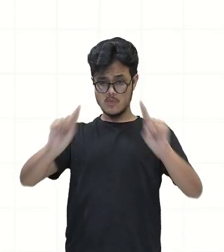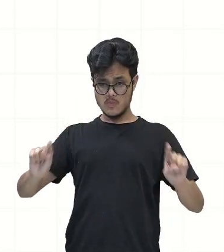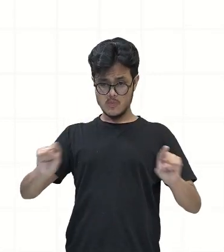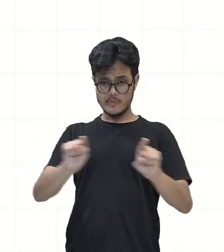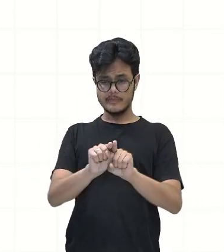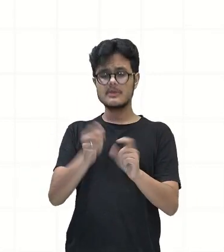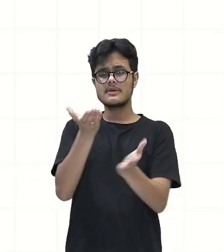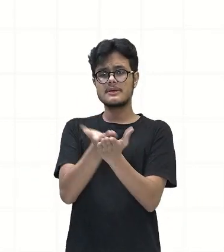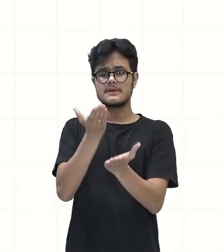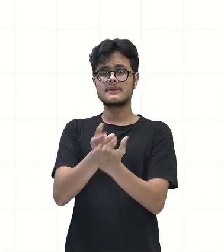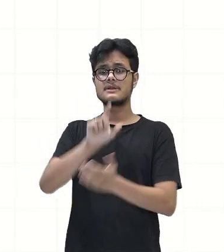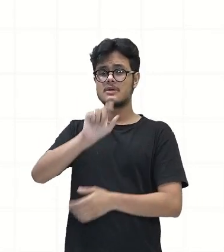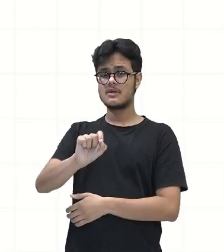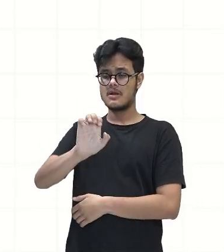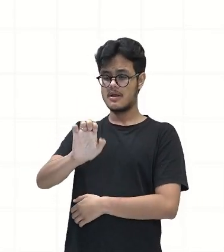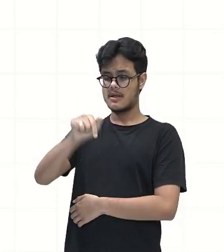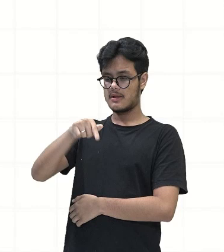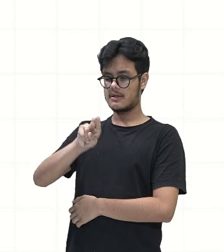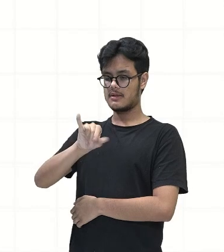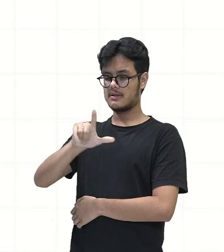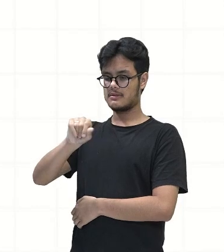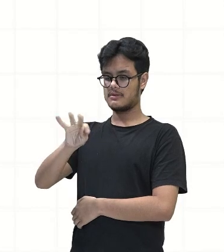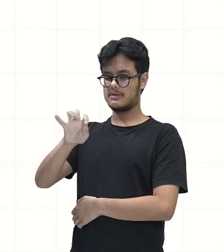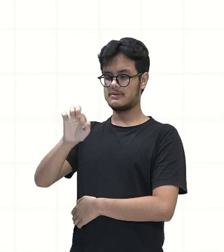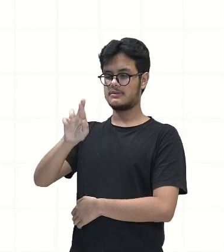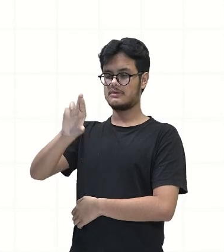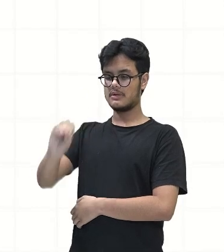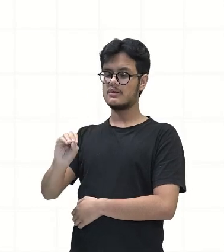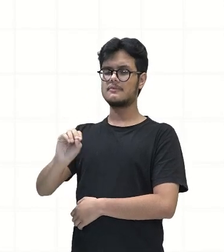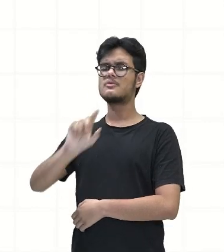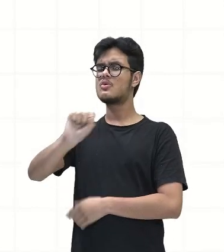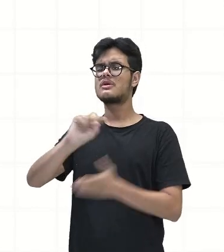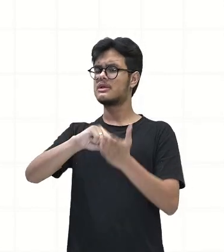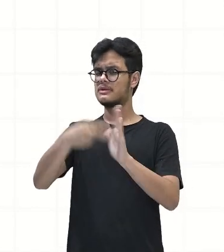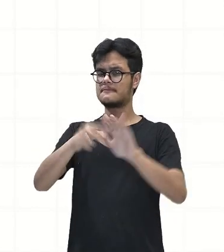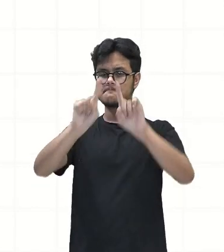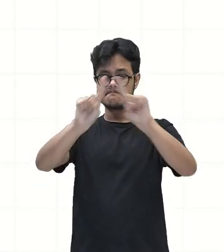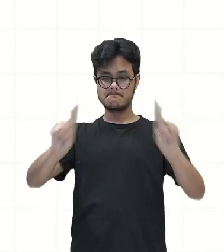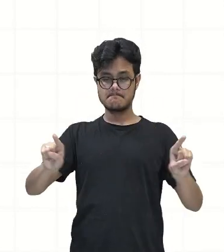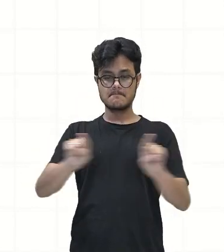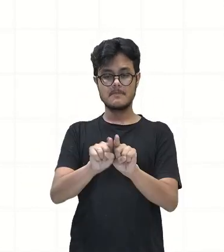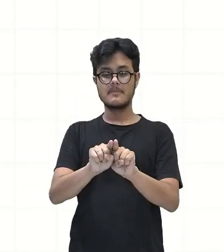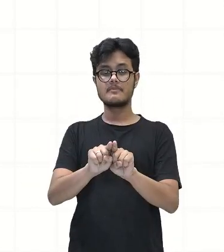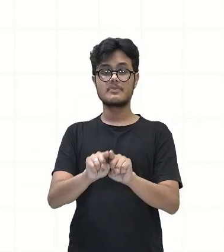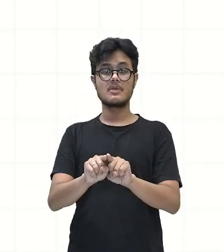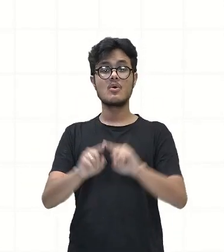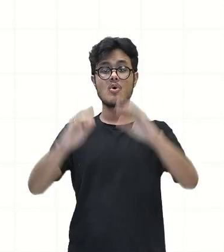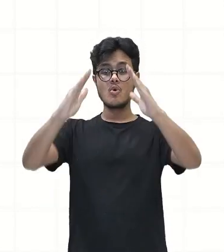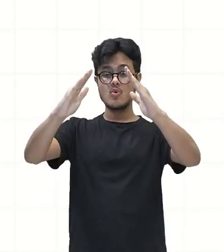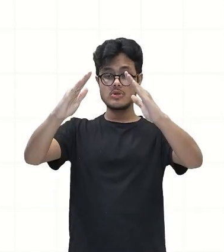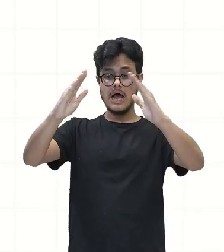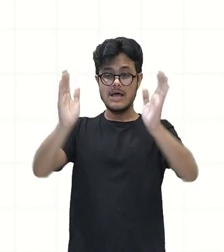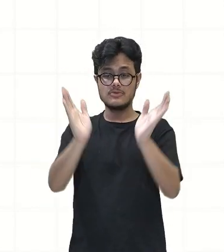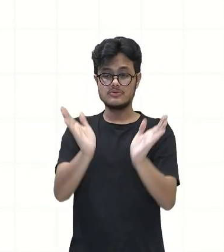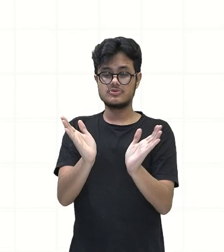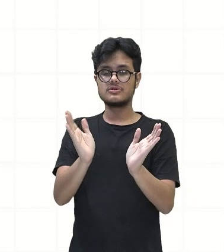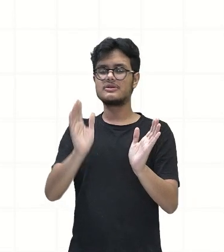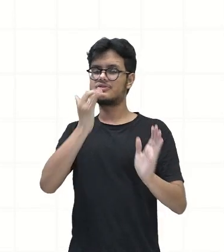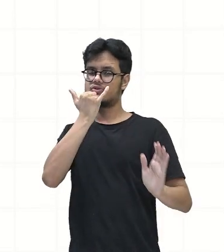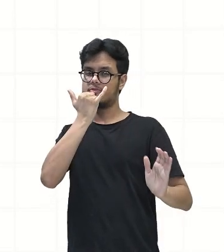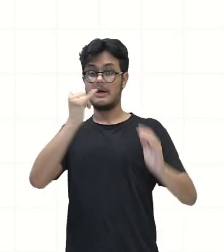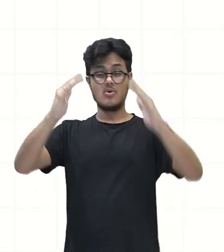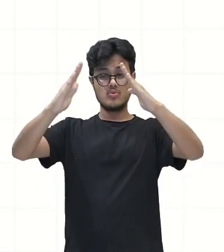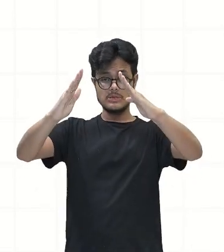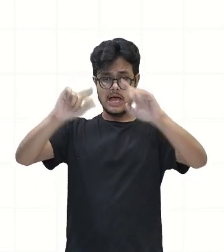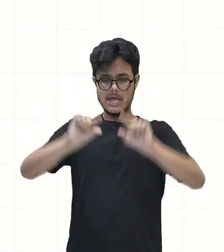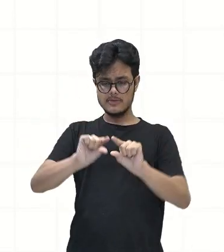ver a relação do Teorema de Pitágoras no triângulo equilátero. Então, a gente viu o Teorema de Pitágoras no